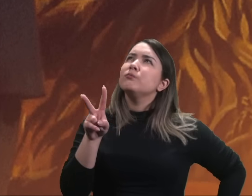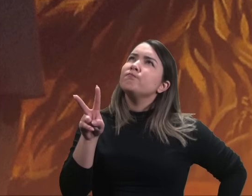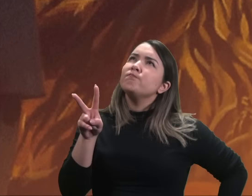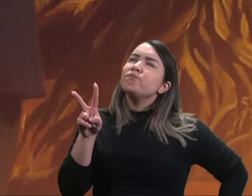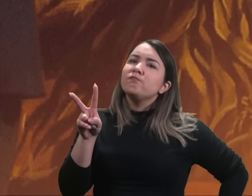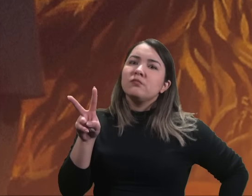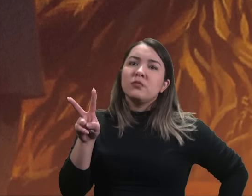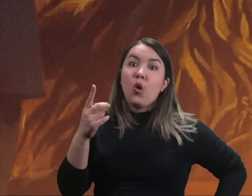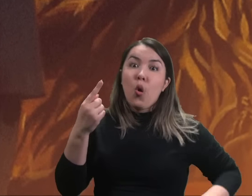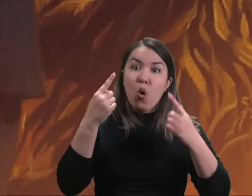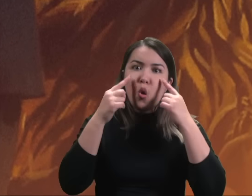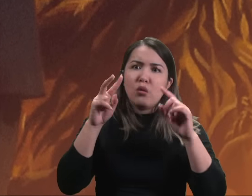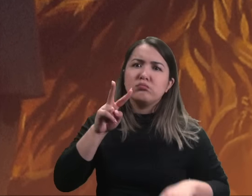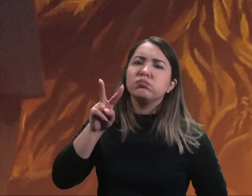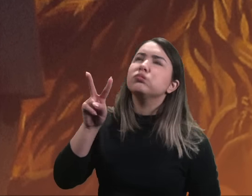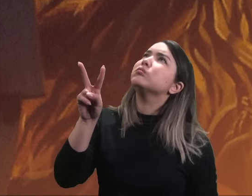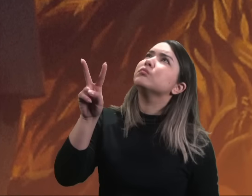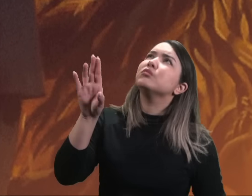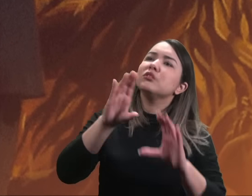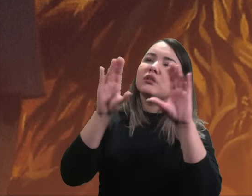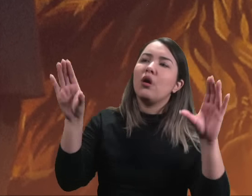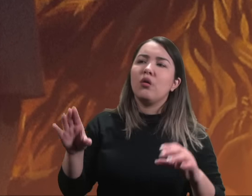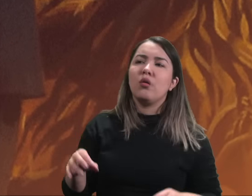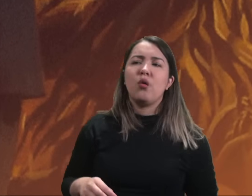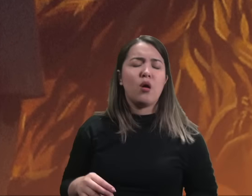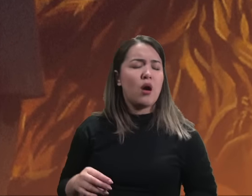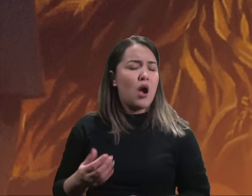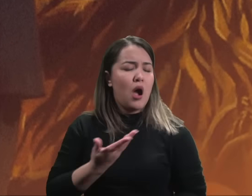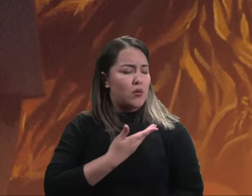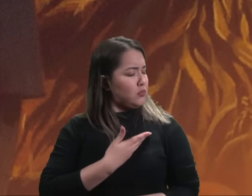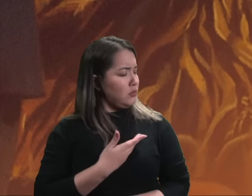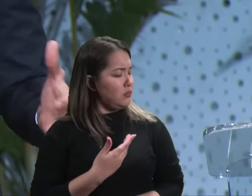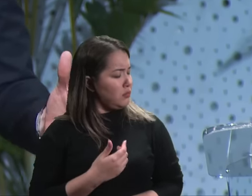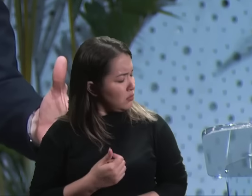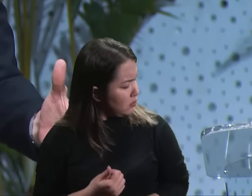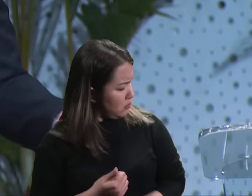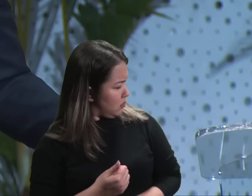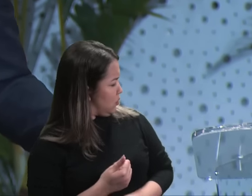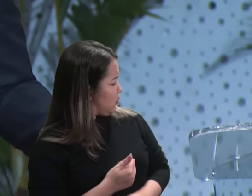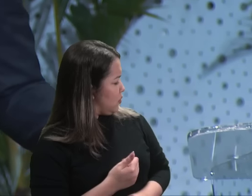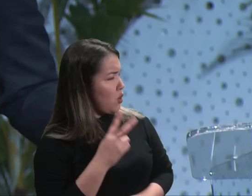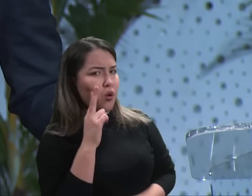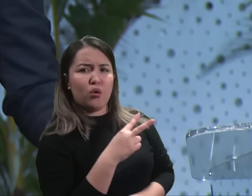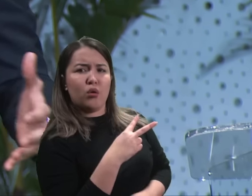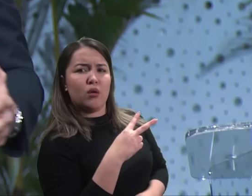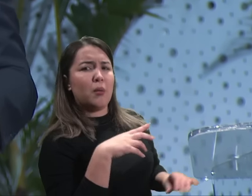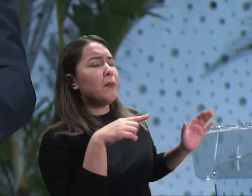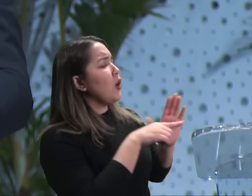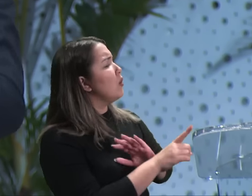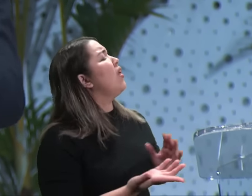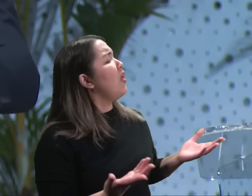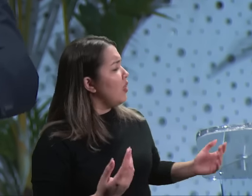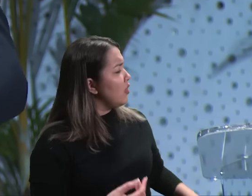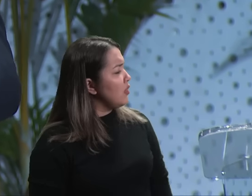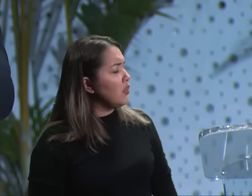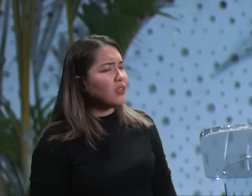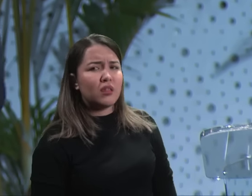céu enquanto crer seu amigo continuou a dar os passos até que então ele parou olhou para trás e perguntou